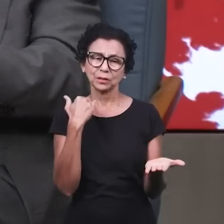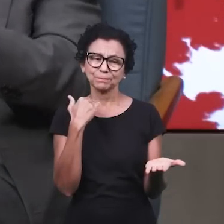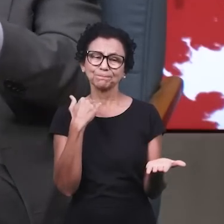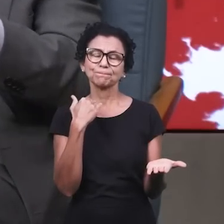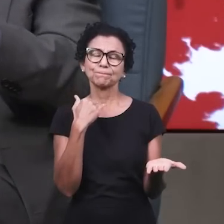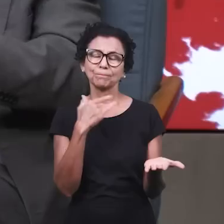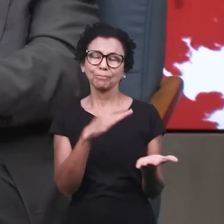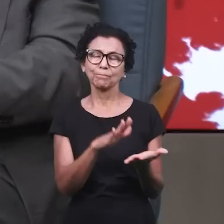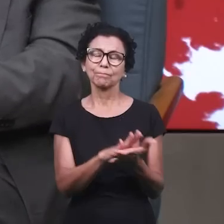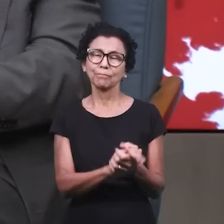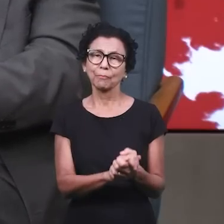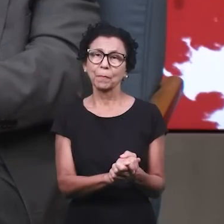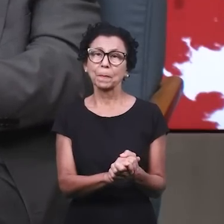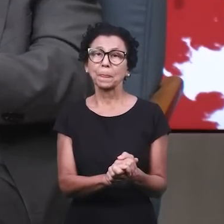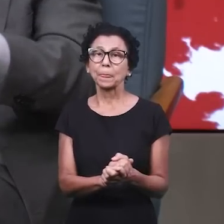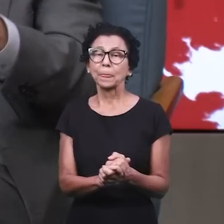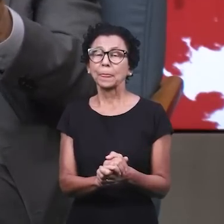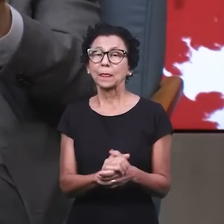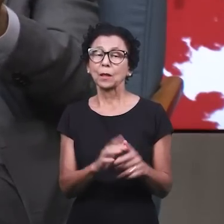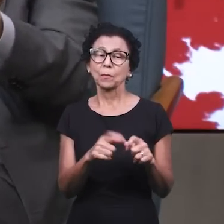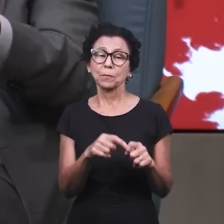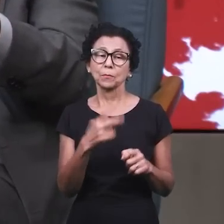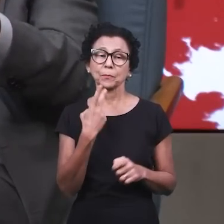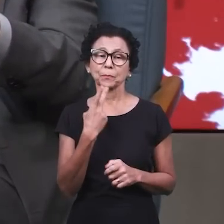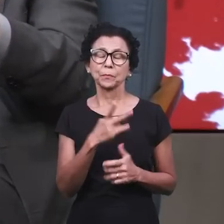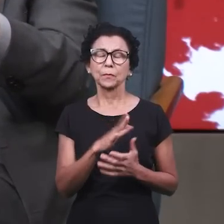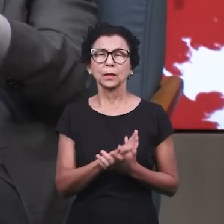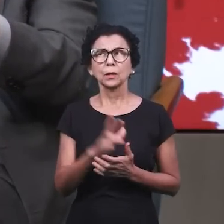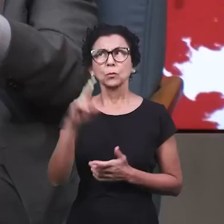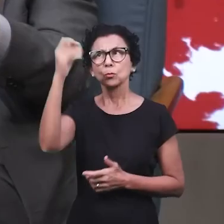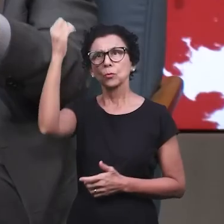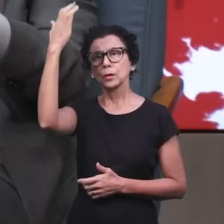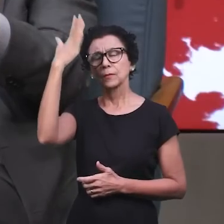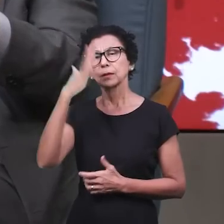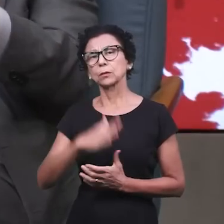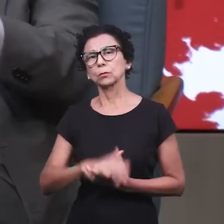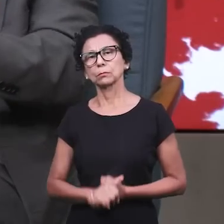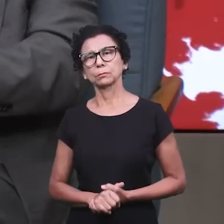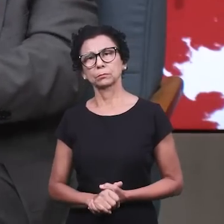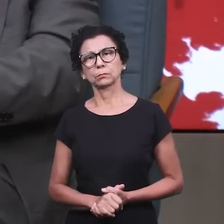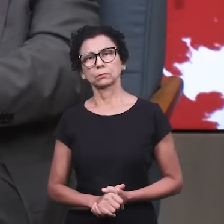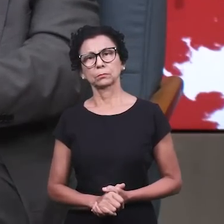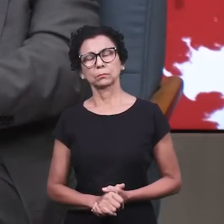E o Senhor deu uma revelação que através de um louvor,